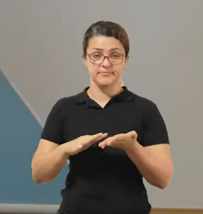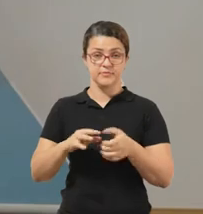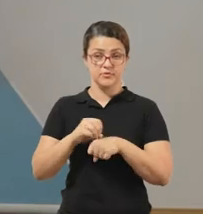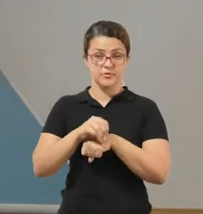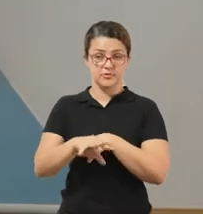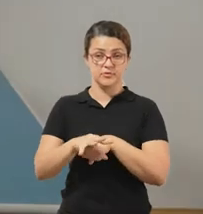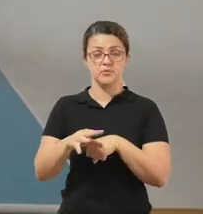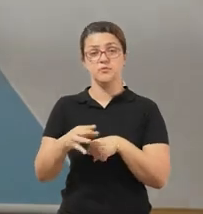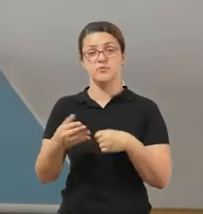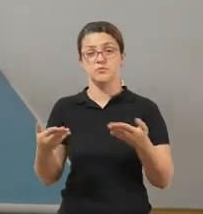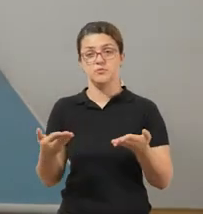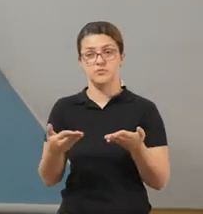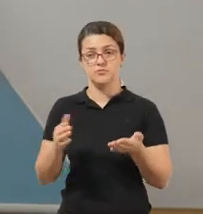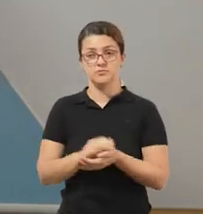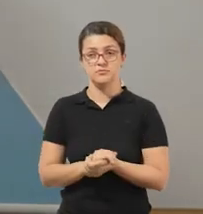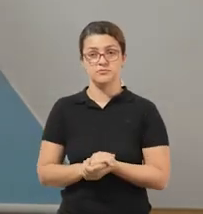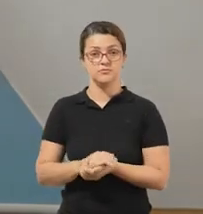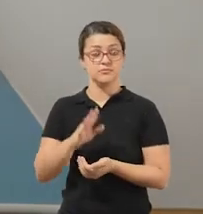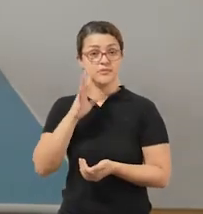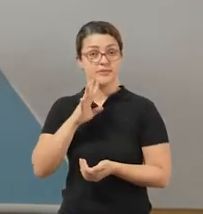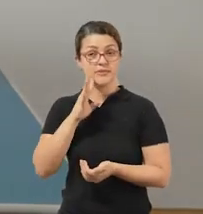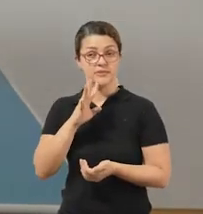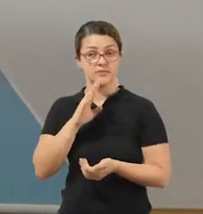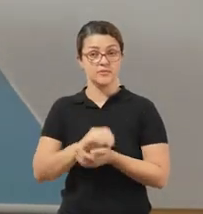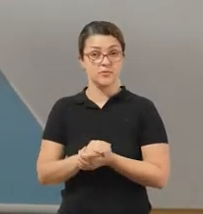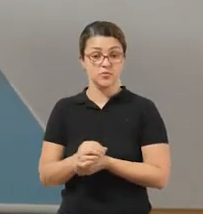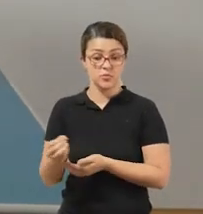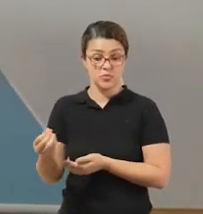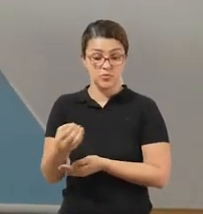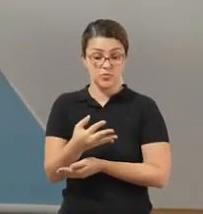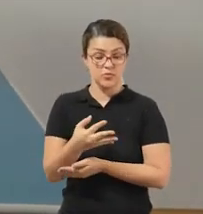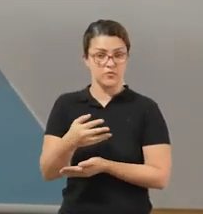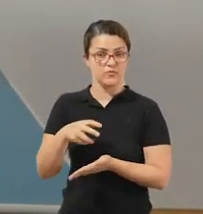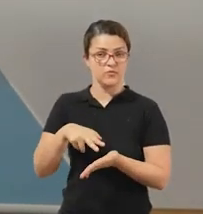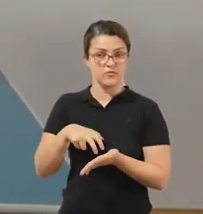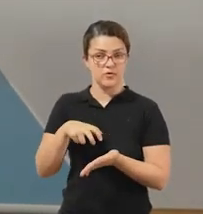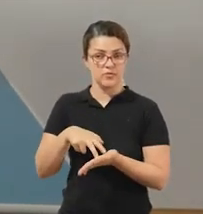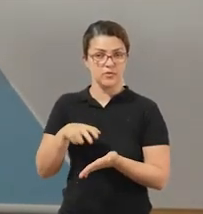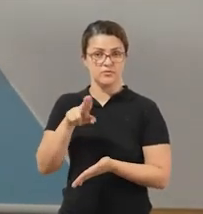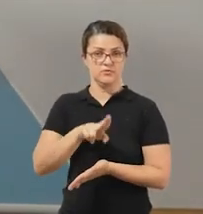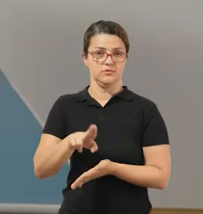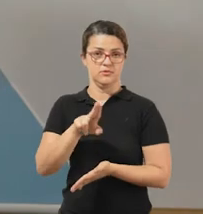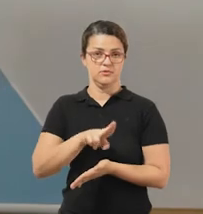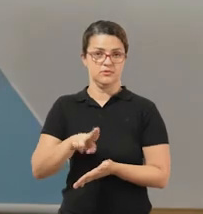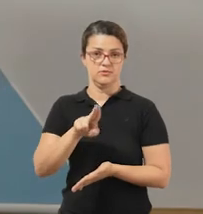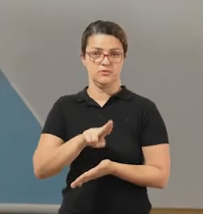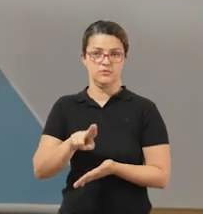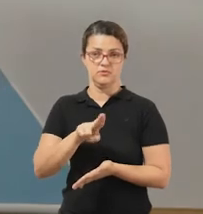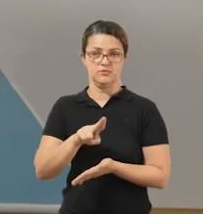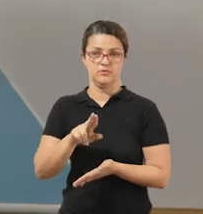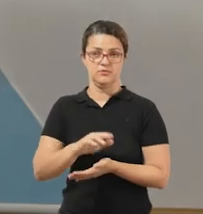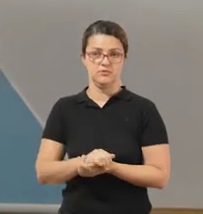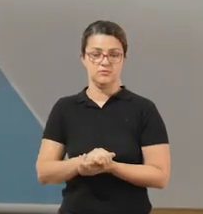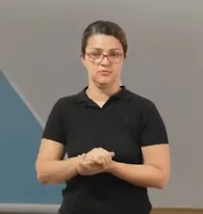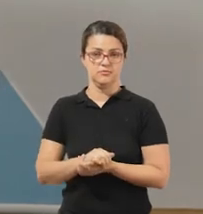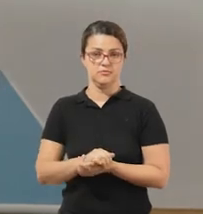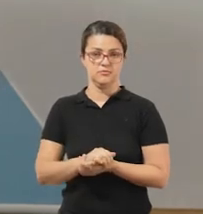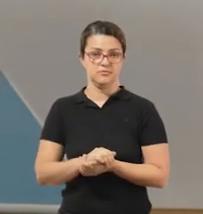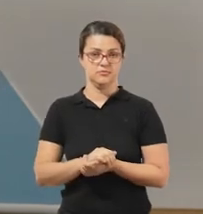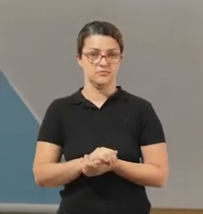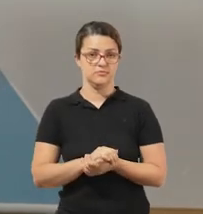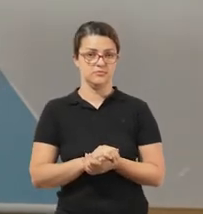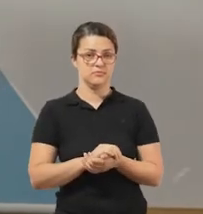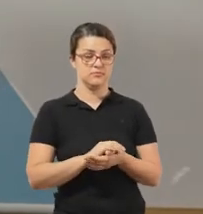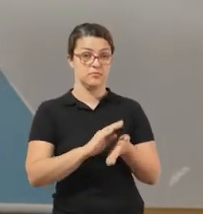da matemática, olha gente, é bem legal porque é um novo vocabulário que a criança vai utilizar muito. E você vai trabalhar com